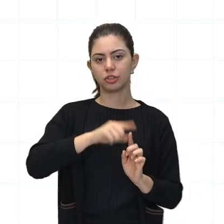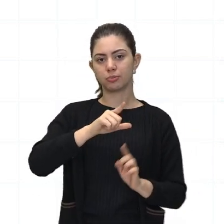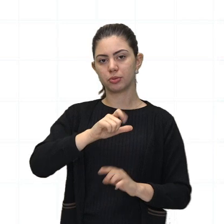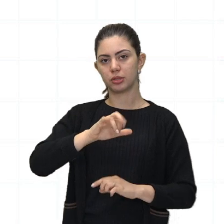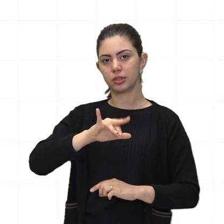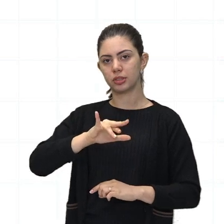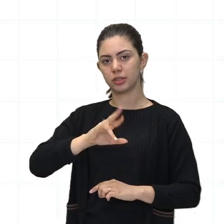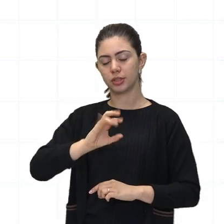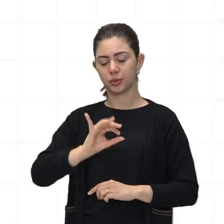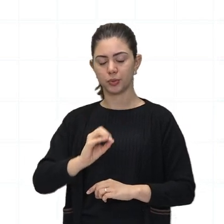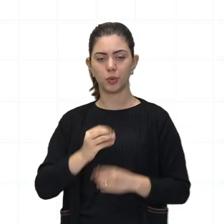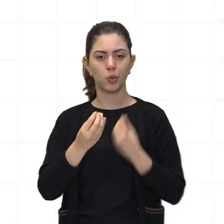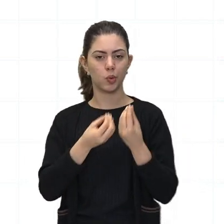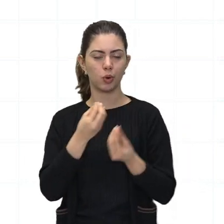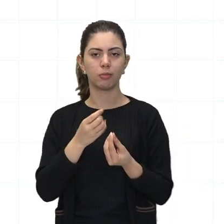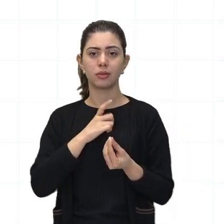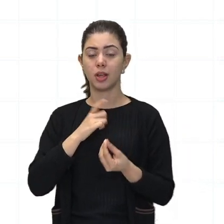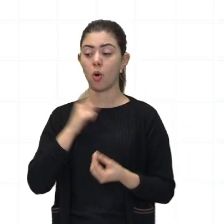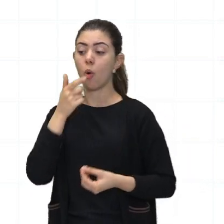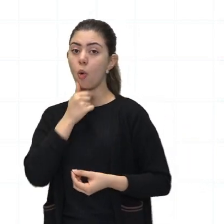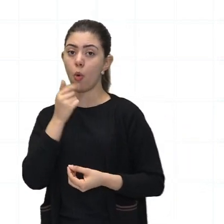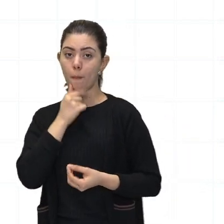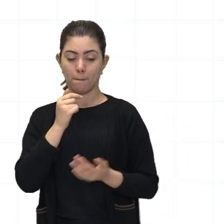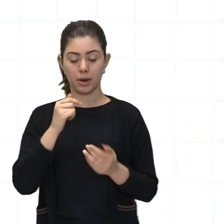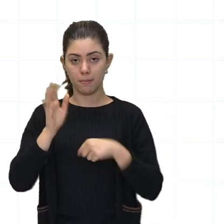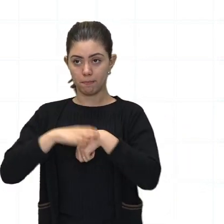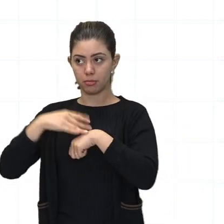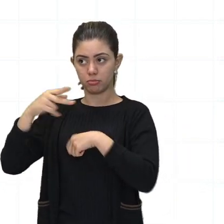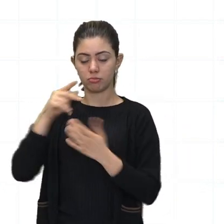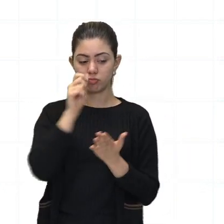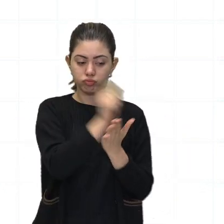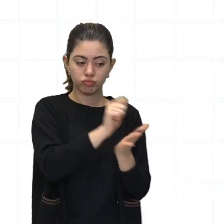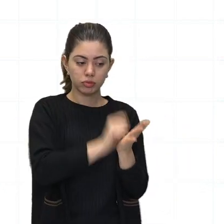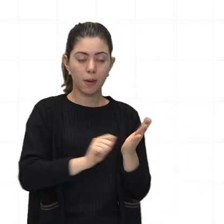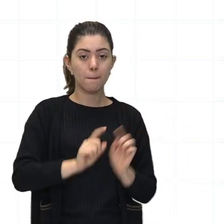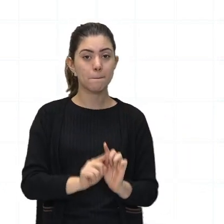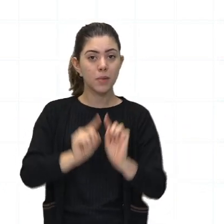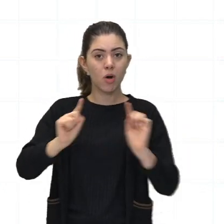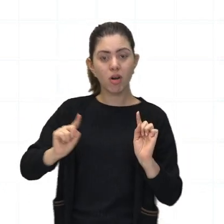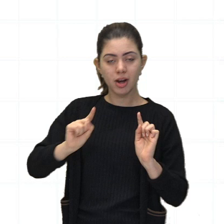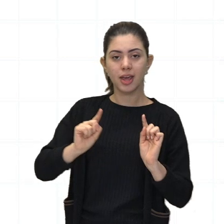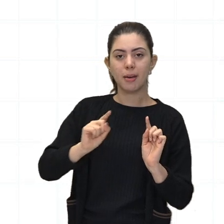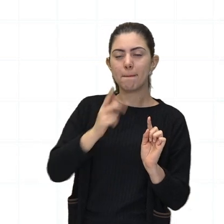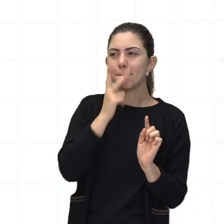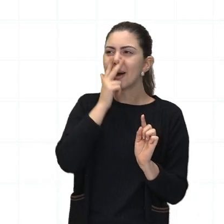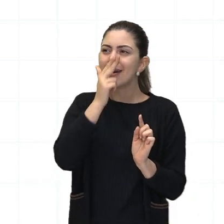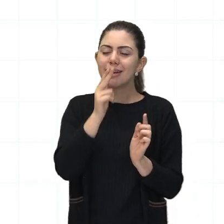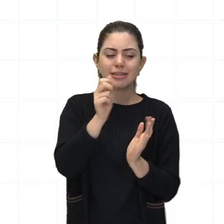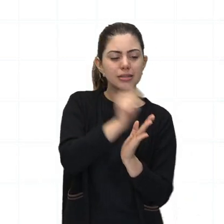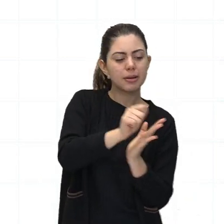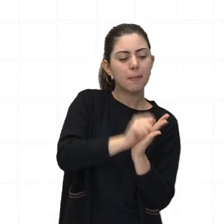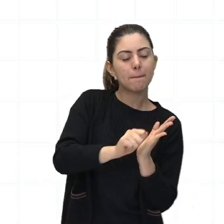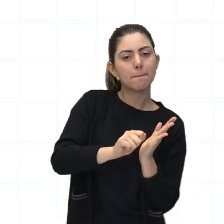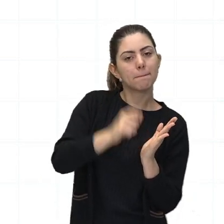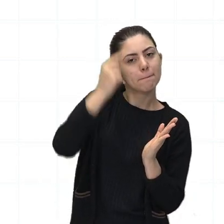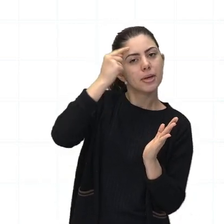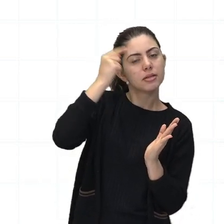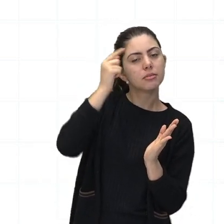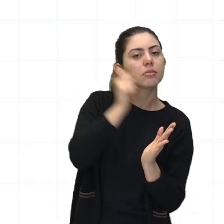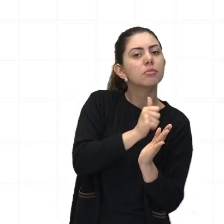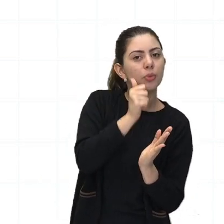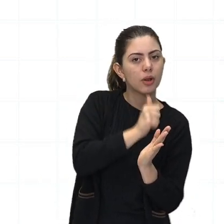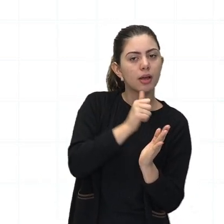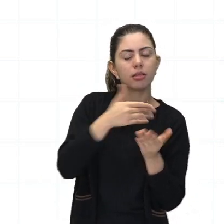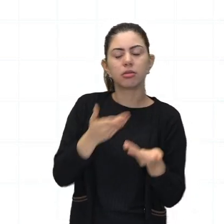trovadorismo, é que eram escritos por homens, mas tinham um eu lírico feminino. É como se o homem que escrevesse aquilo